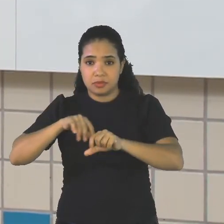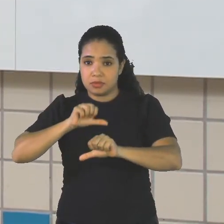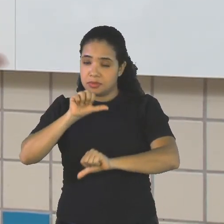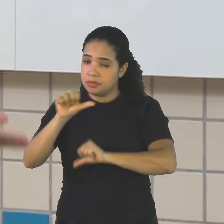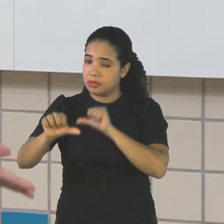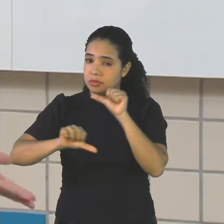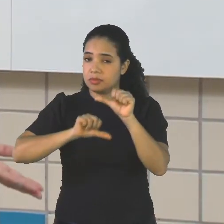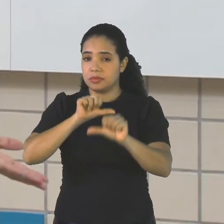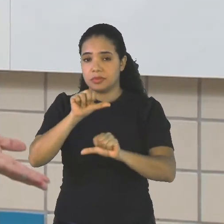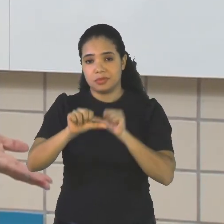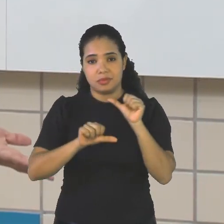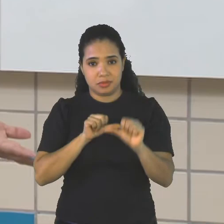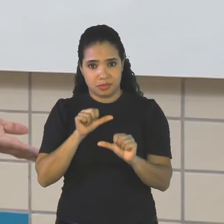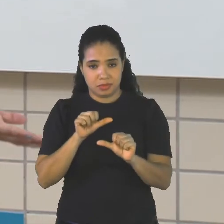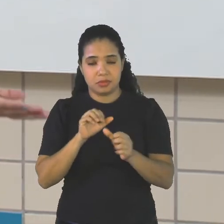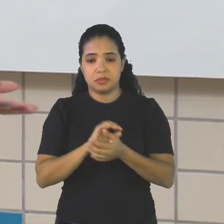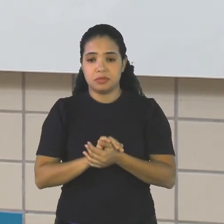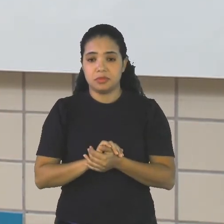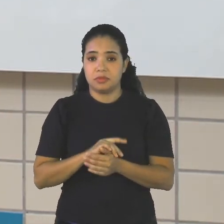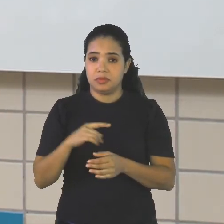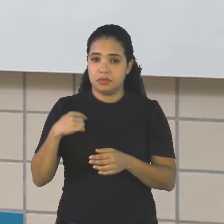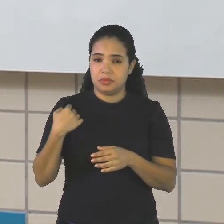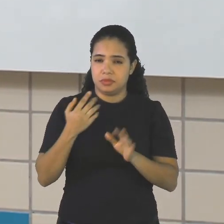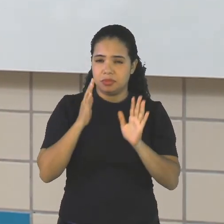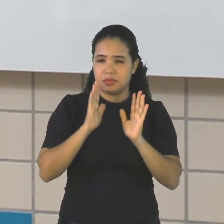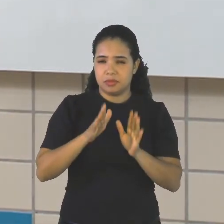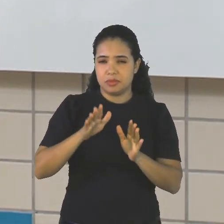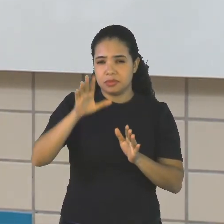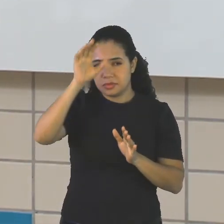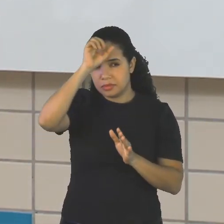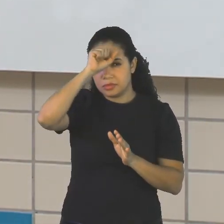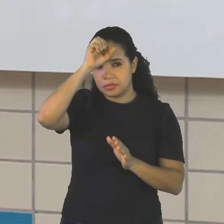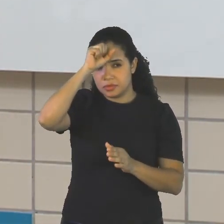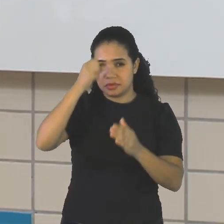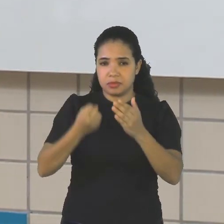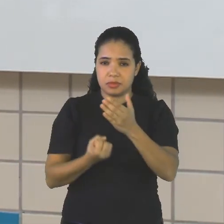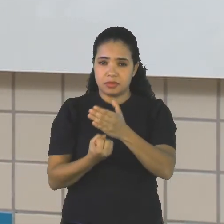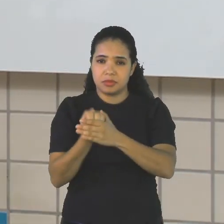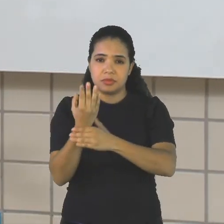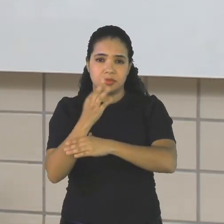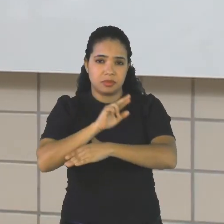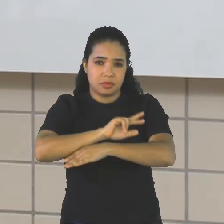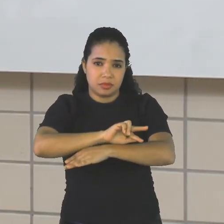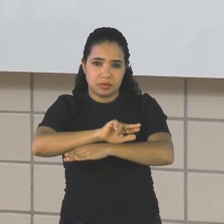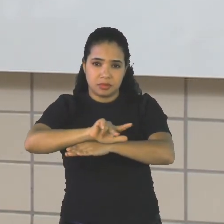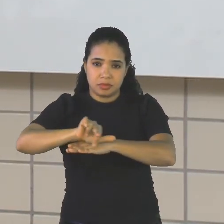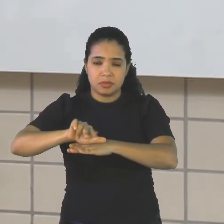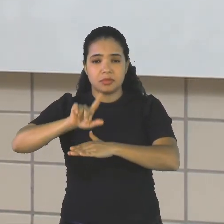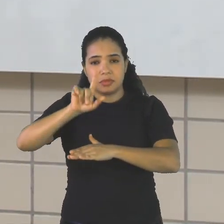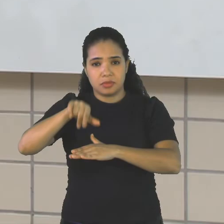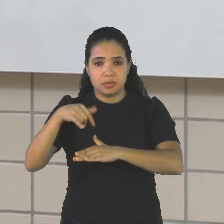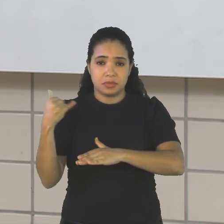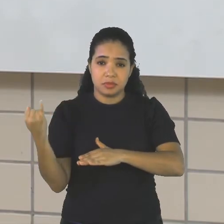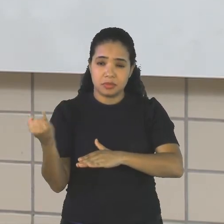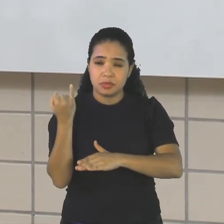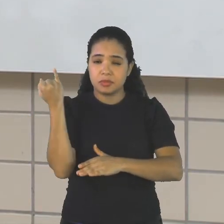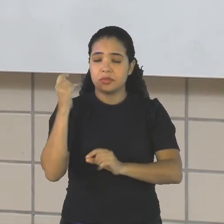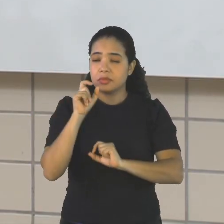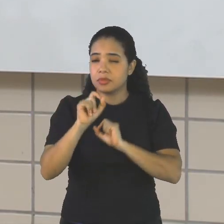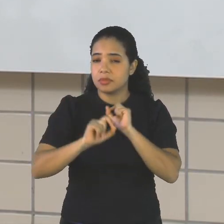gente conheceu também, né, que a biodiversidade, ela tem um fator muito importante, que é o fator genético, que a gente lembrou das